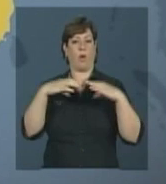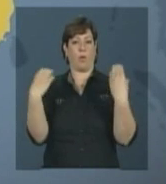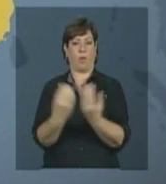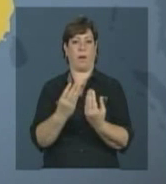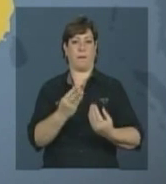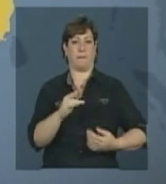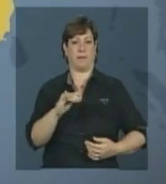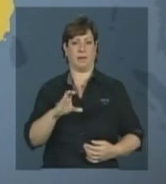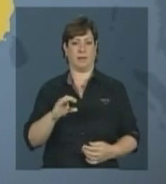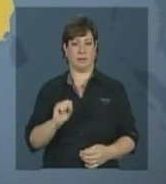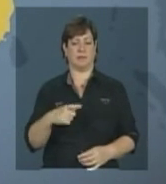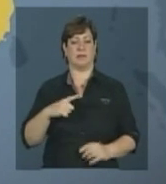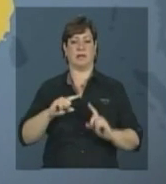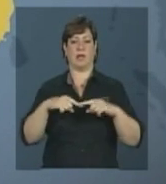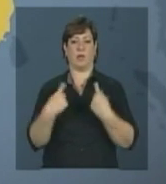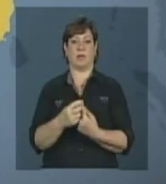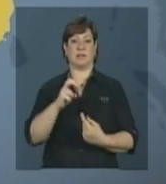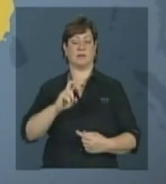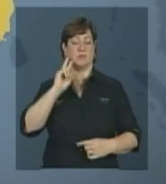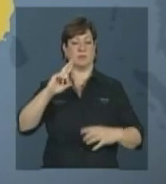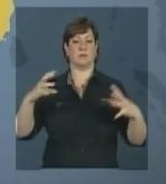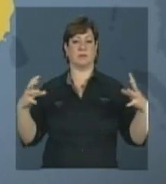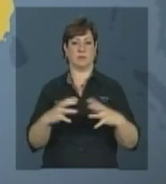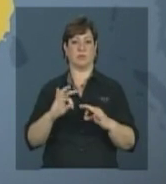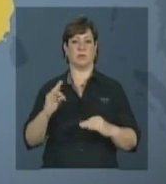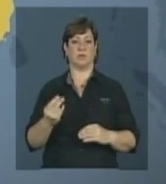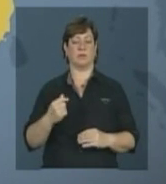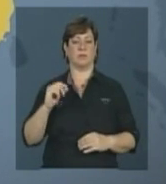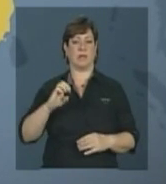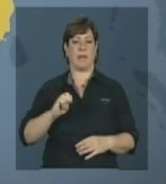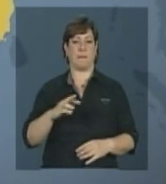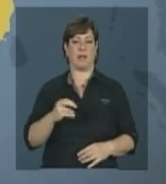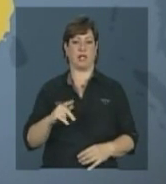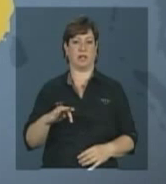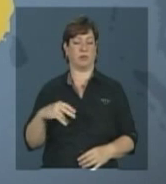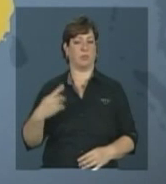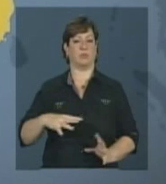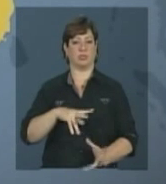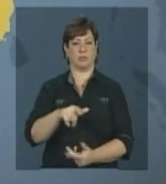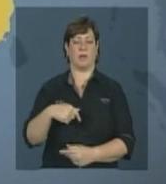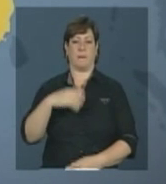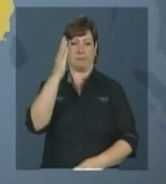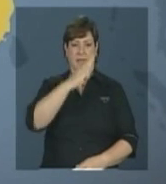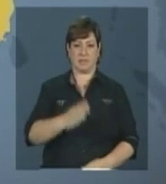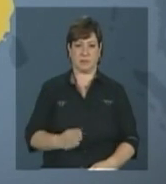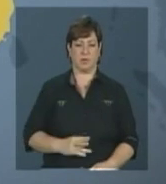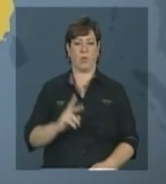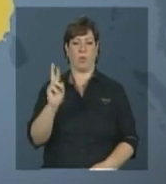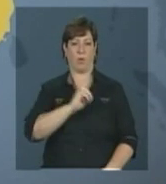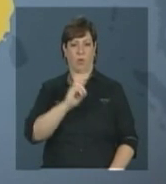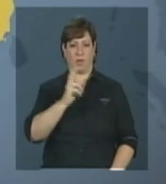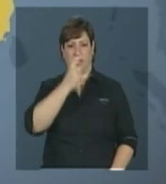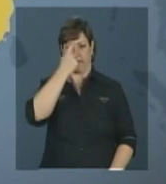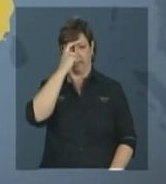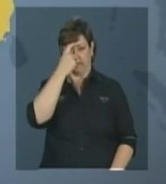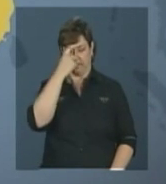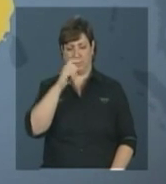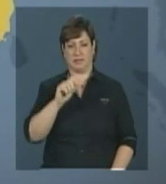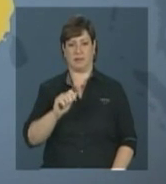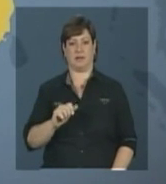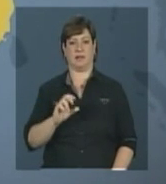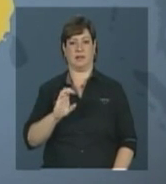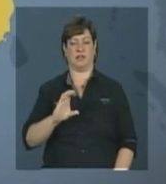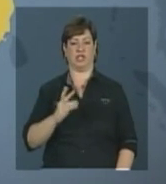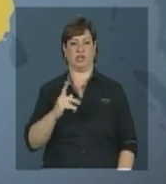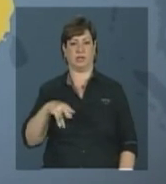os líderes de cinco das principais economias emergentes do mundo: Brasil, Rússia, Índia, China e África do Sul.